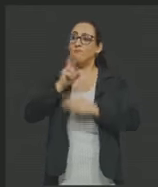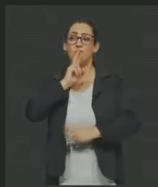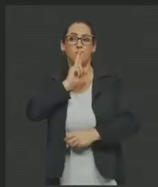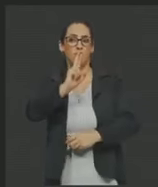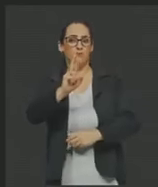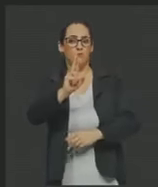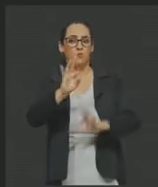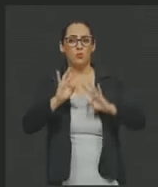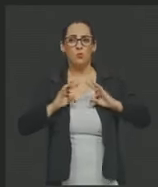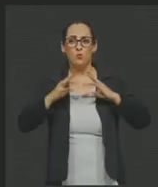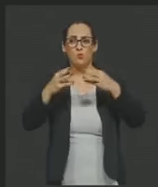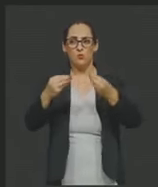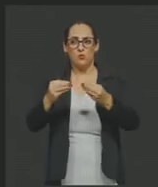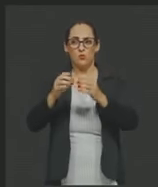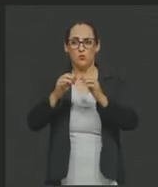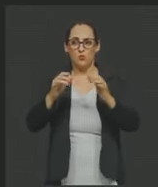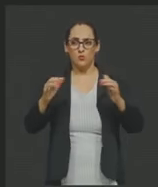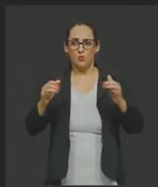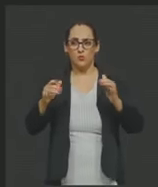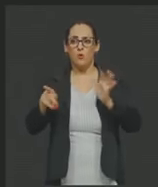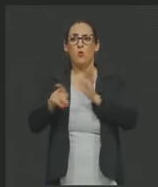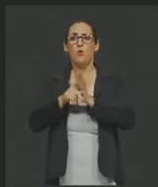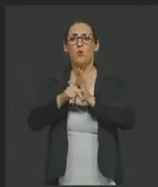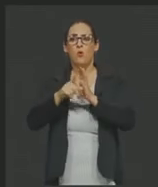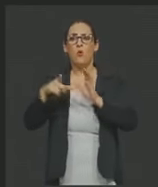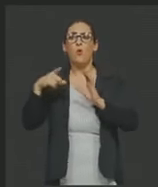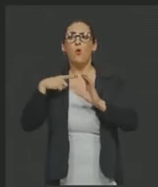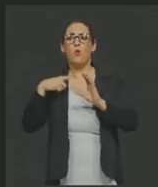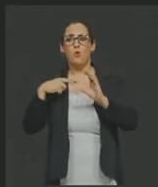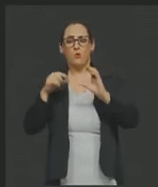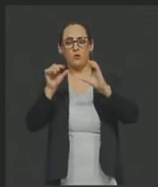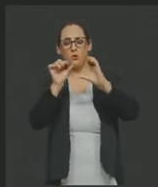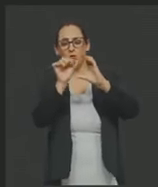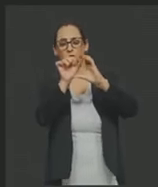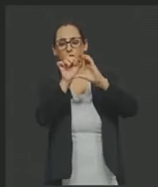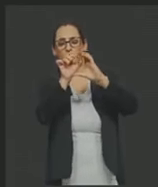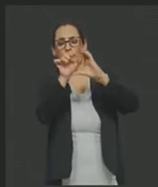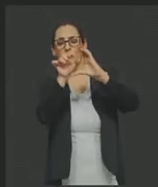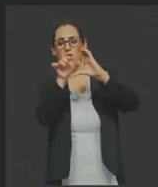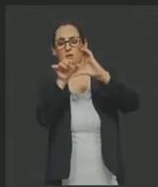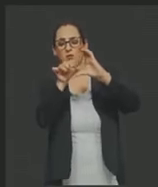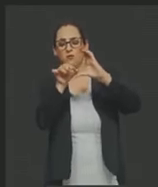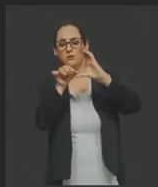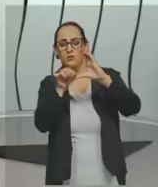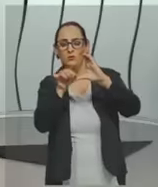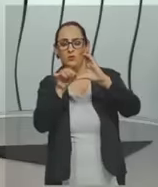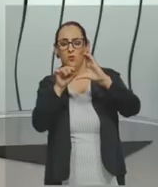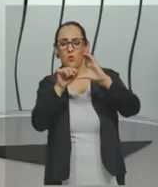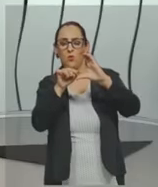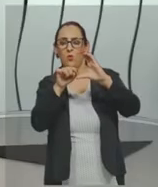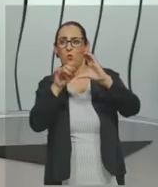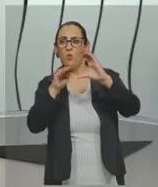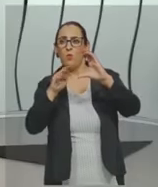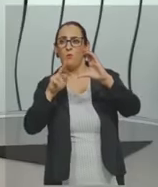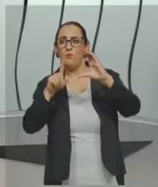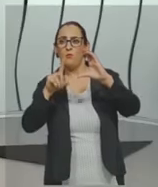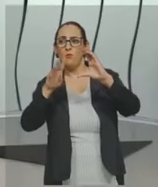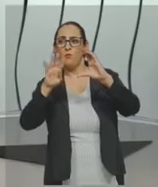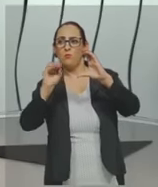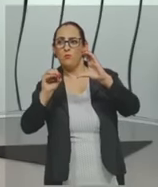nesse eixo aqui, ó, que tem a ponte, bulbo, onde a gente percebe mais